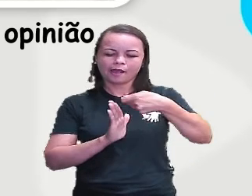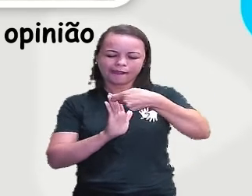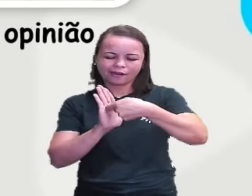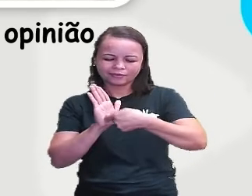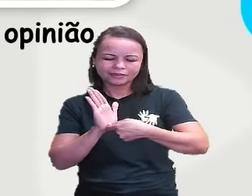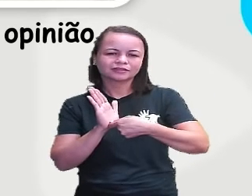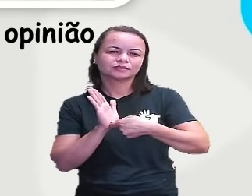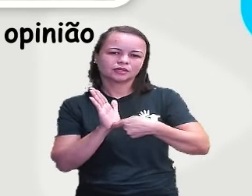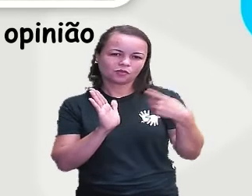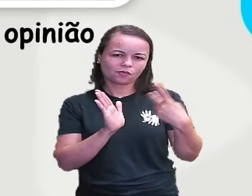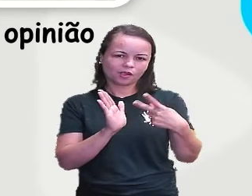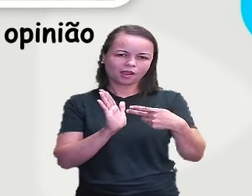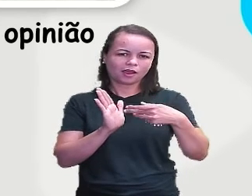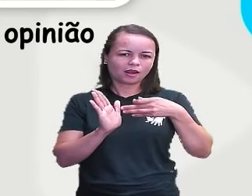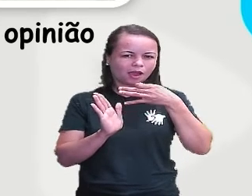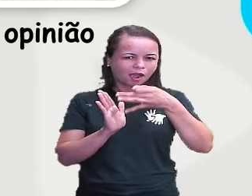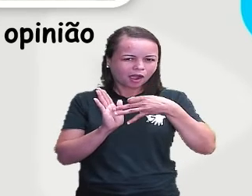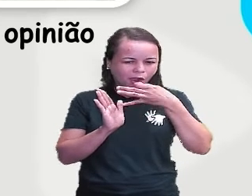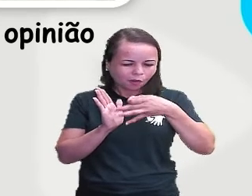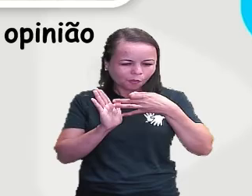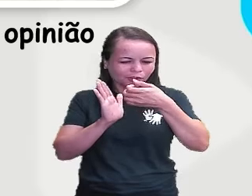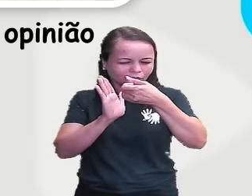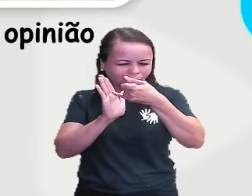textual argumentativo, ó. Por quê?